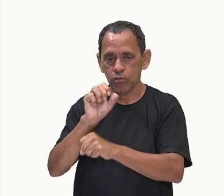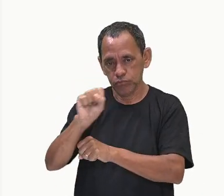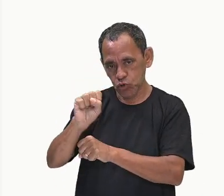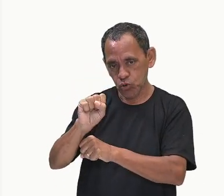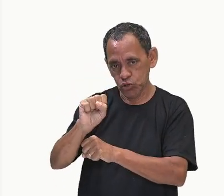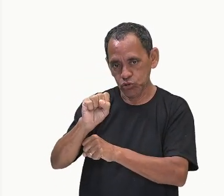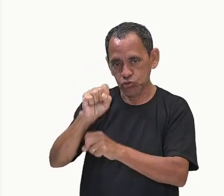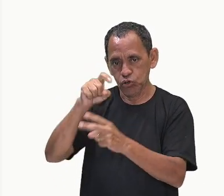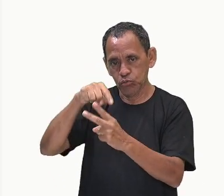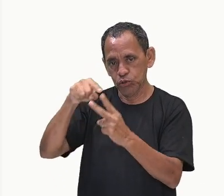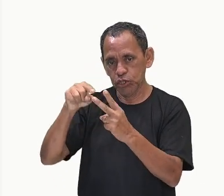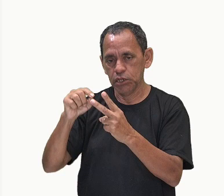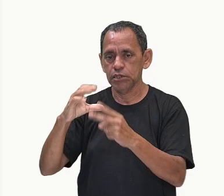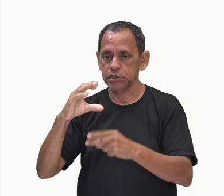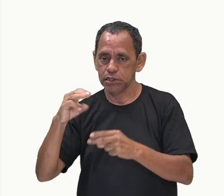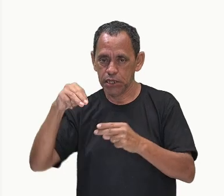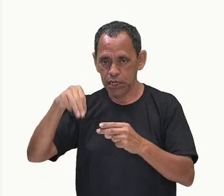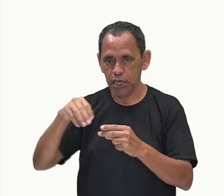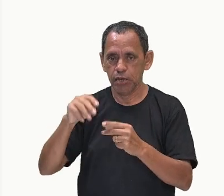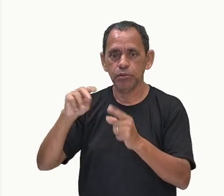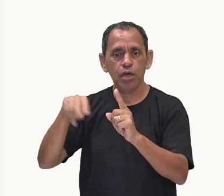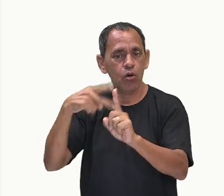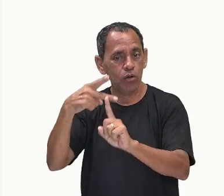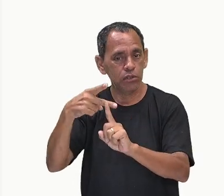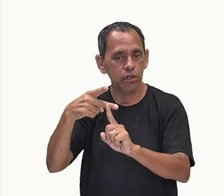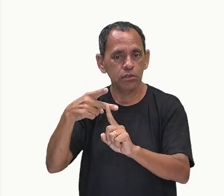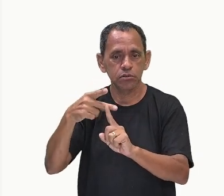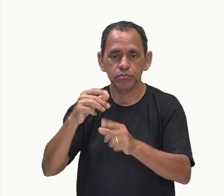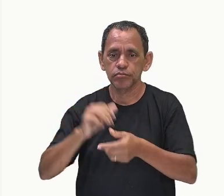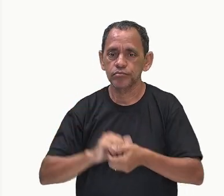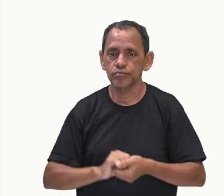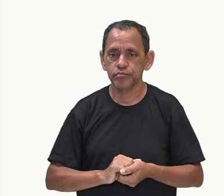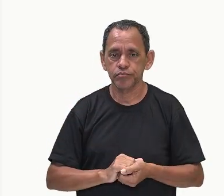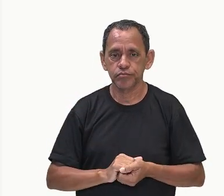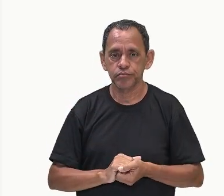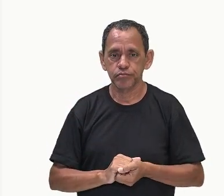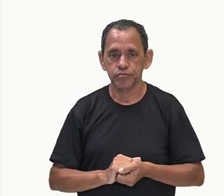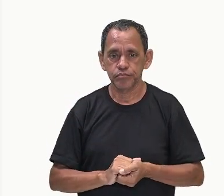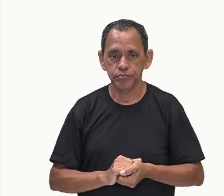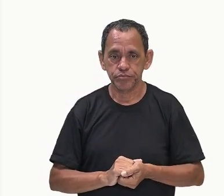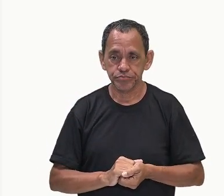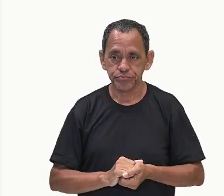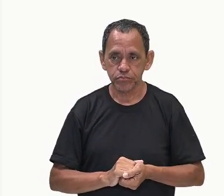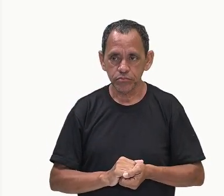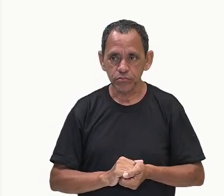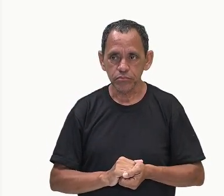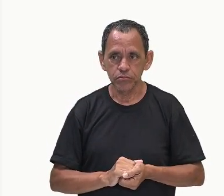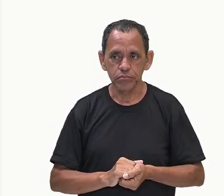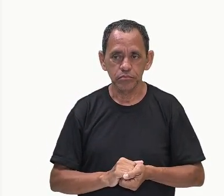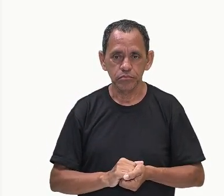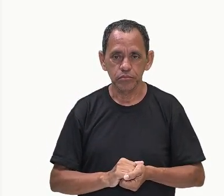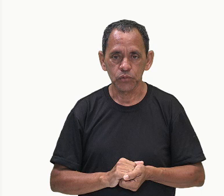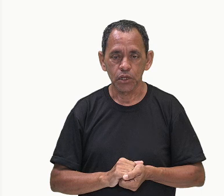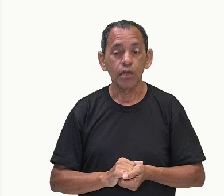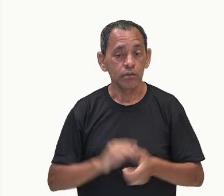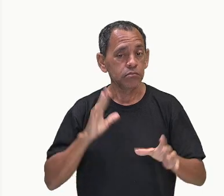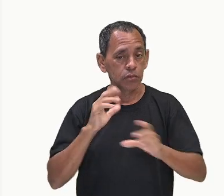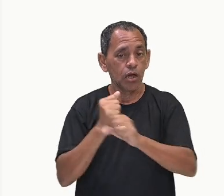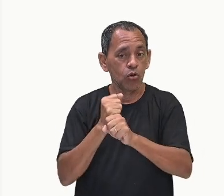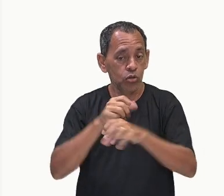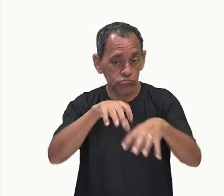8π centímetros quadrados, o mesmo resultado que a gente encontrou ali calculando separadamente,